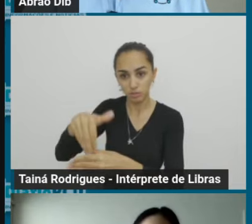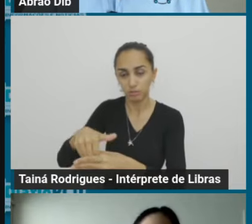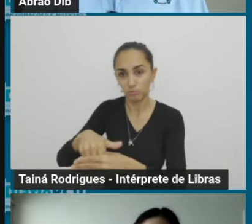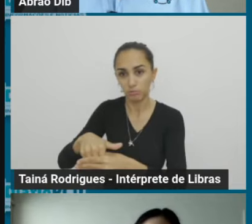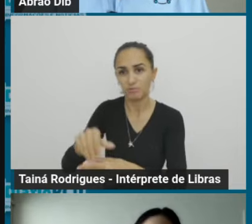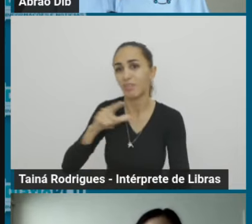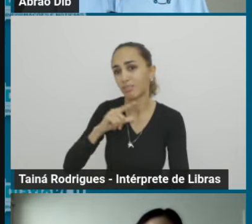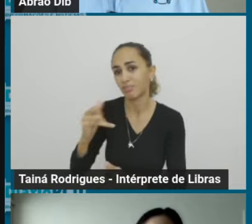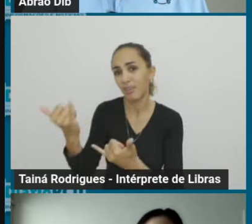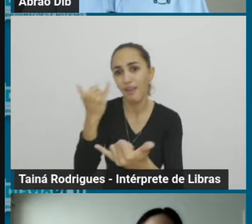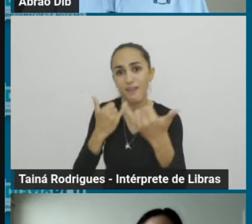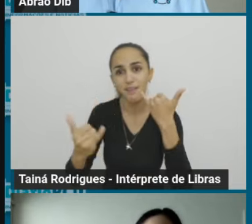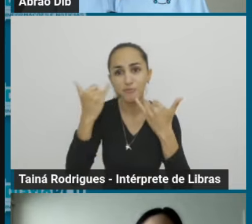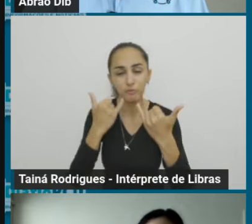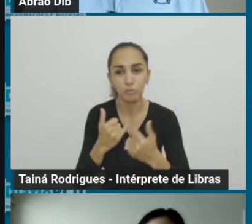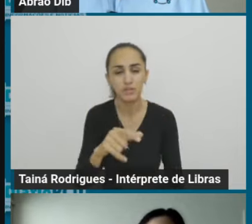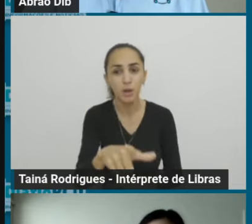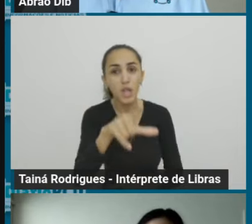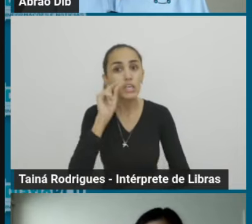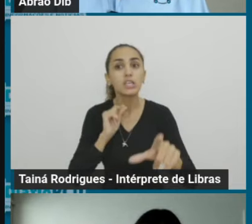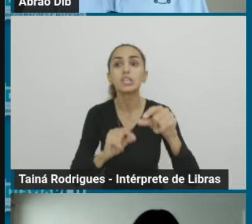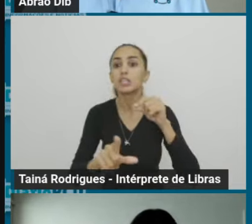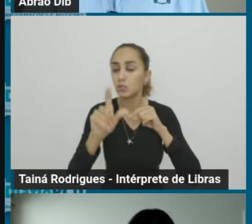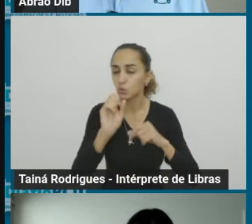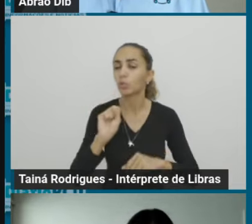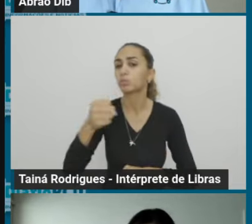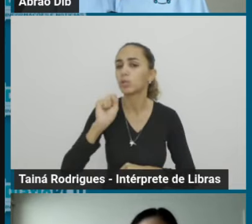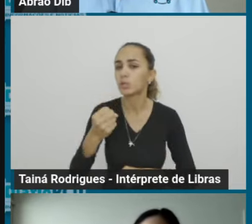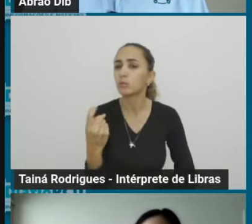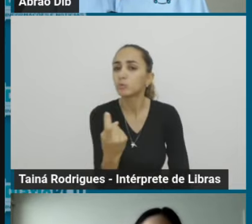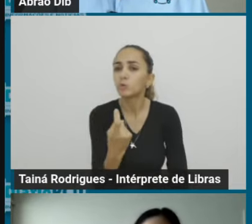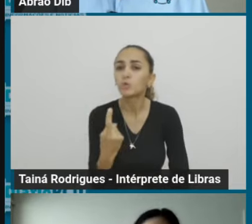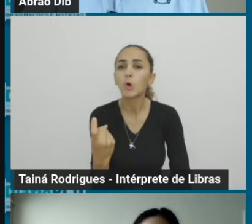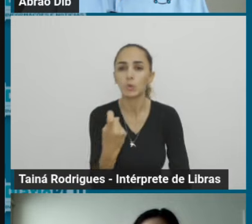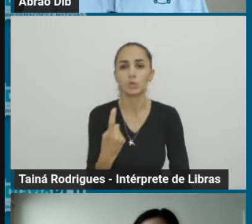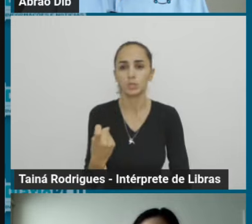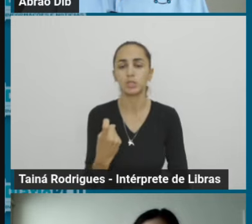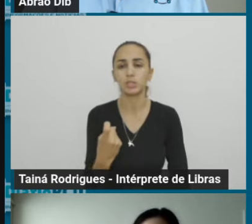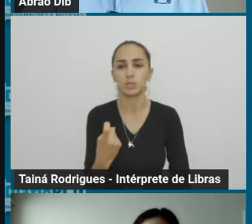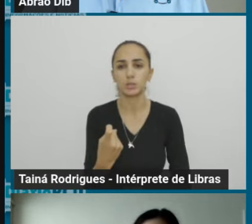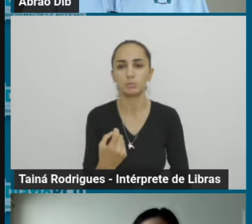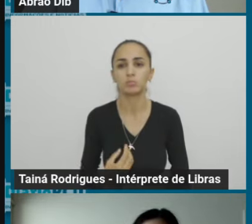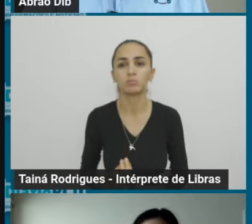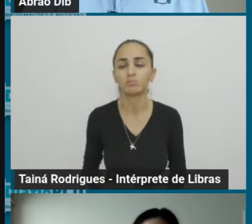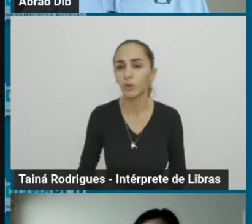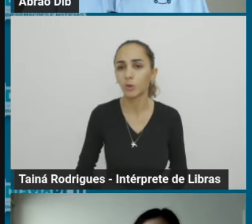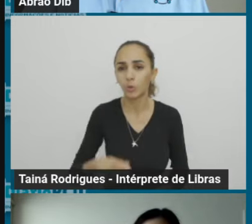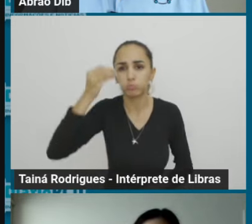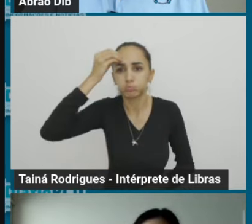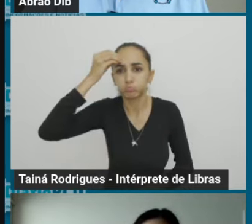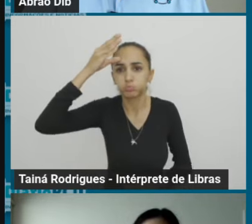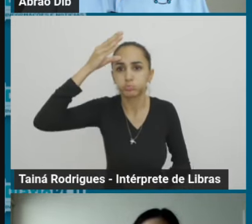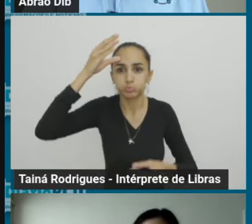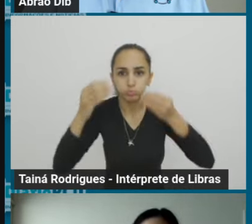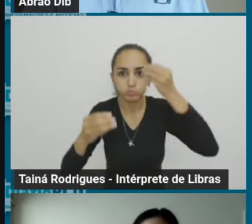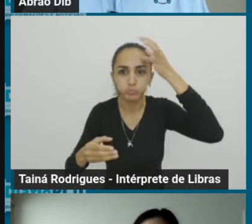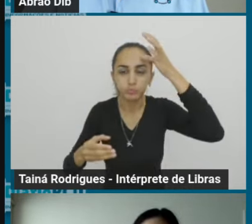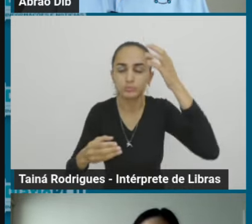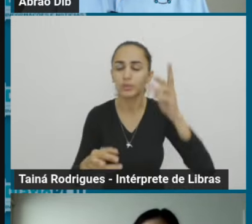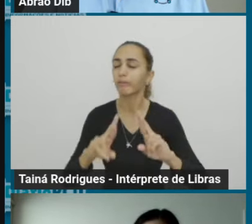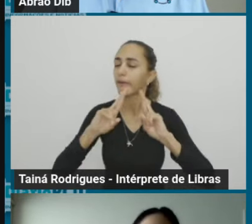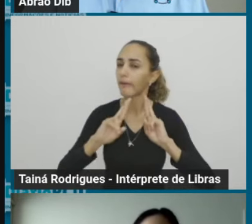informação, possa fazer a sua escolha com muita autonomia, com muito conhecimento. Então essa é a expectativa, que a